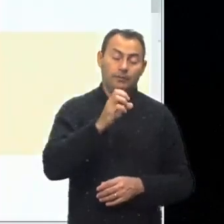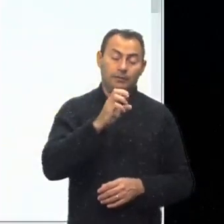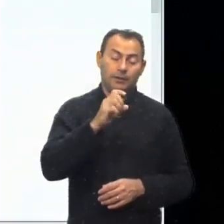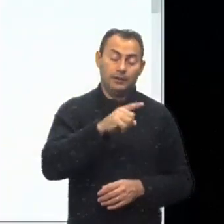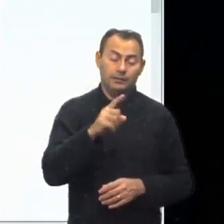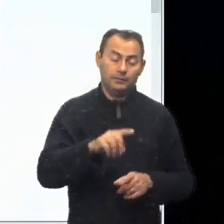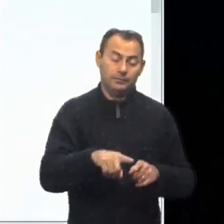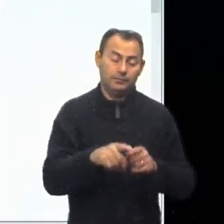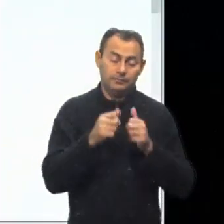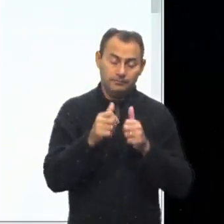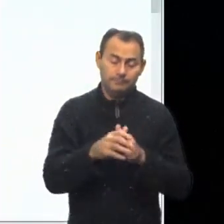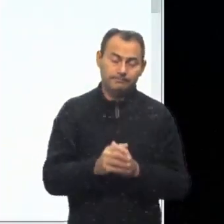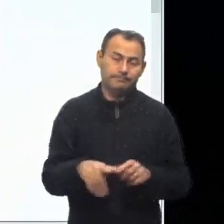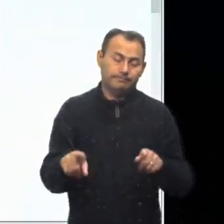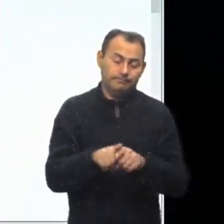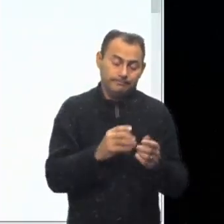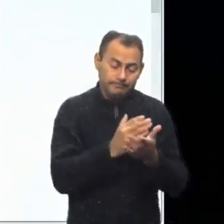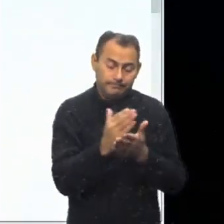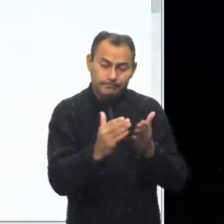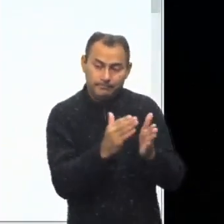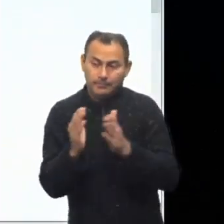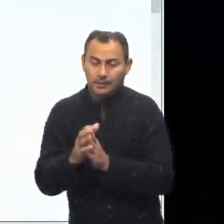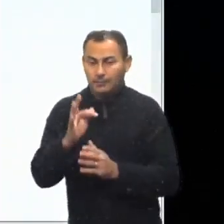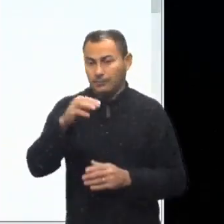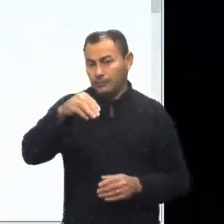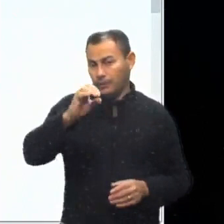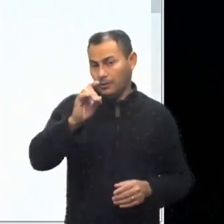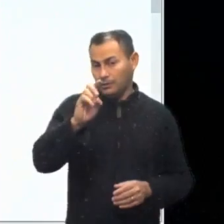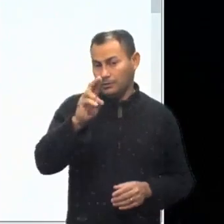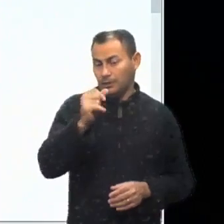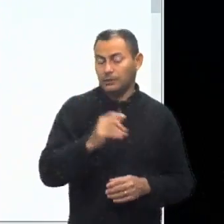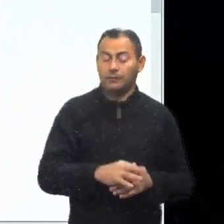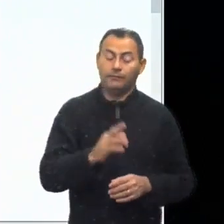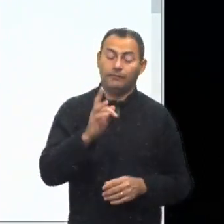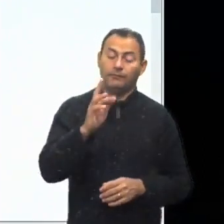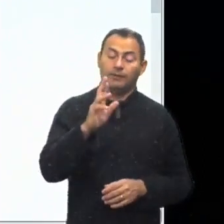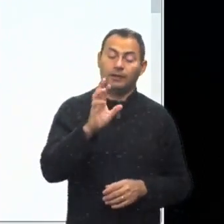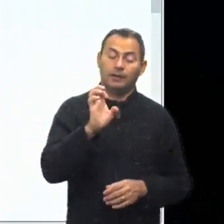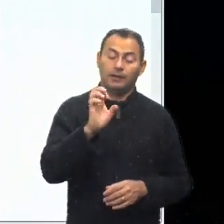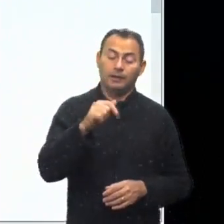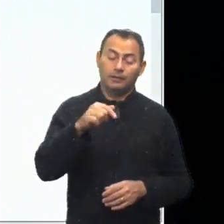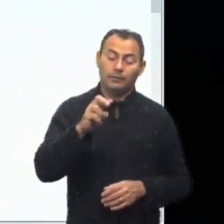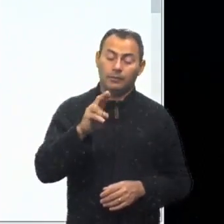Então, partindo para modulação por frequência.